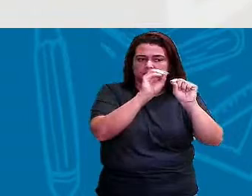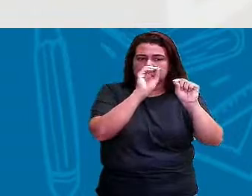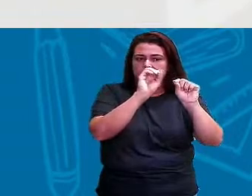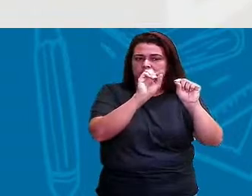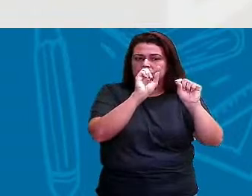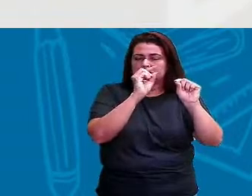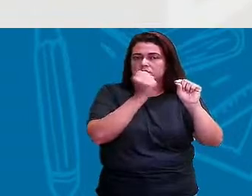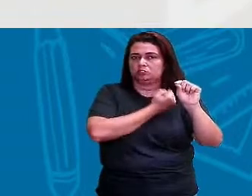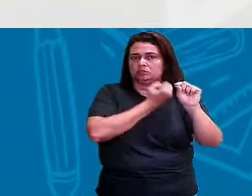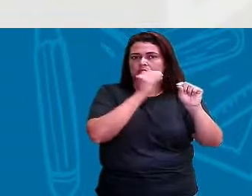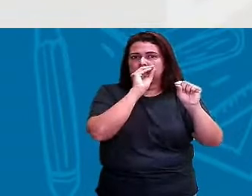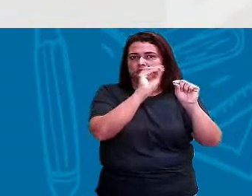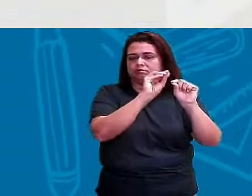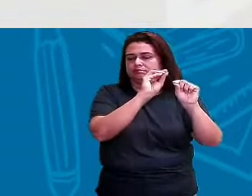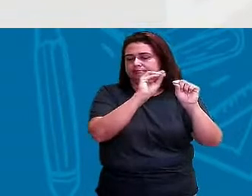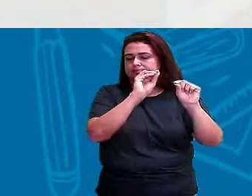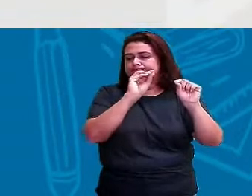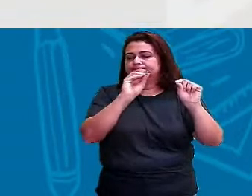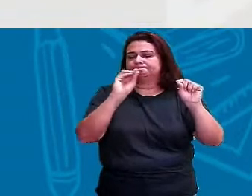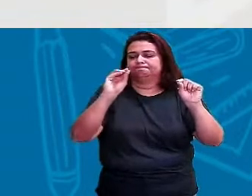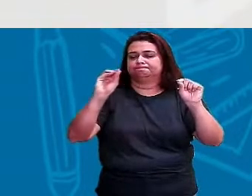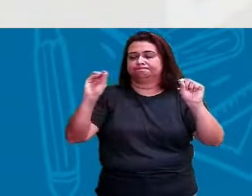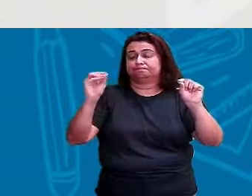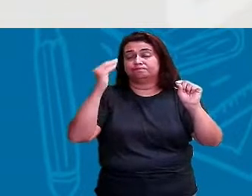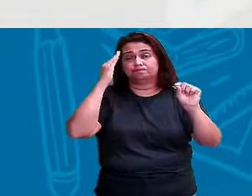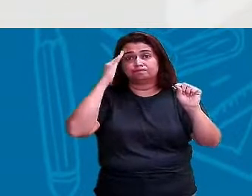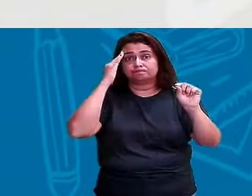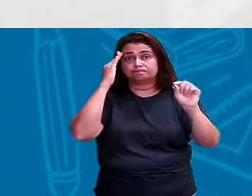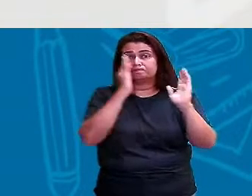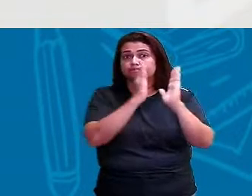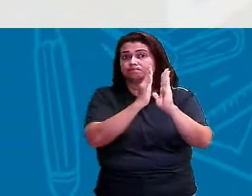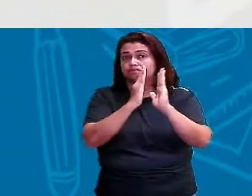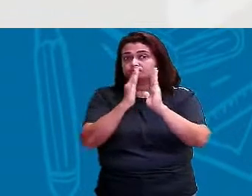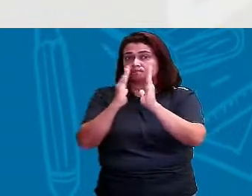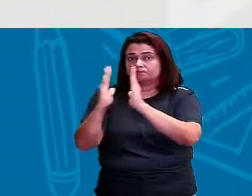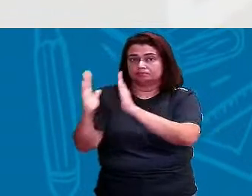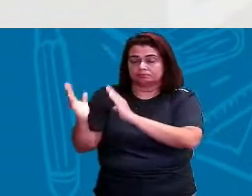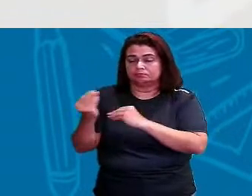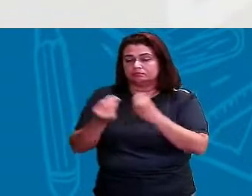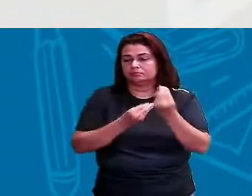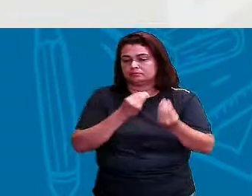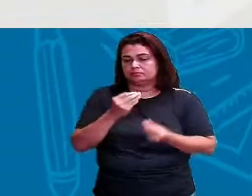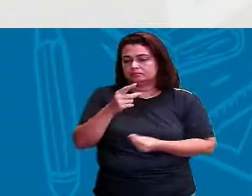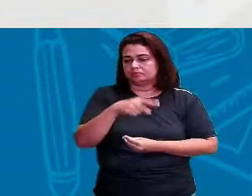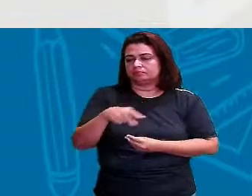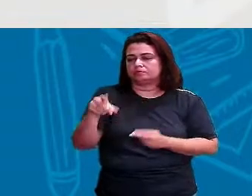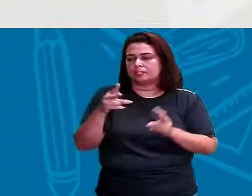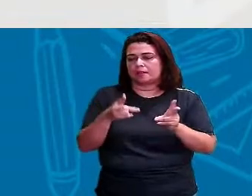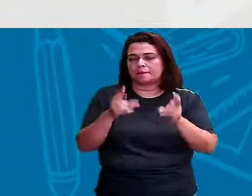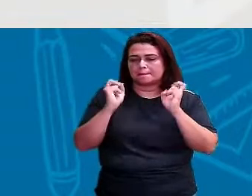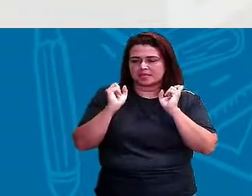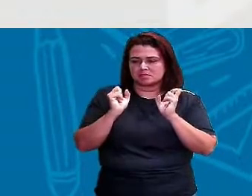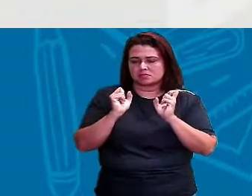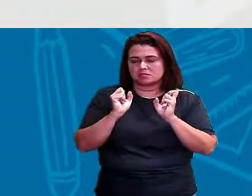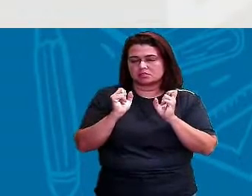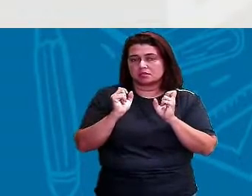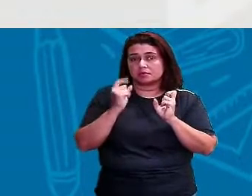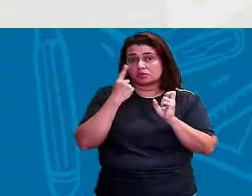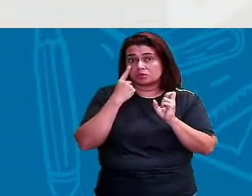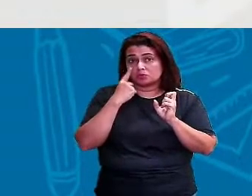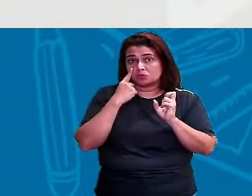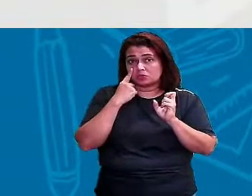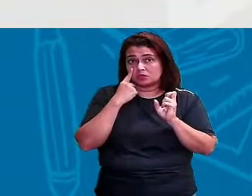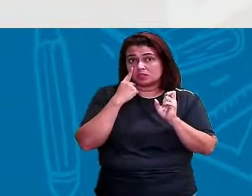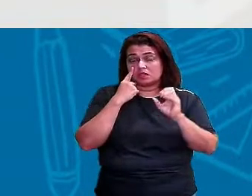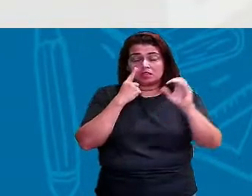reta numérica. E aí, o que a gente vai fazer? Observe a sequência dos números e indique somente os números pares a